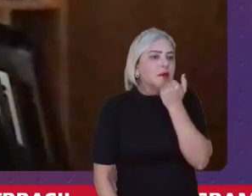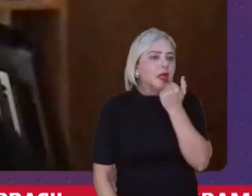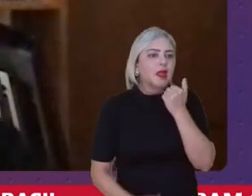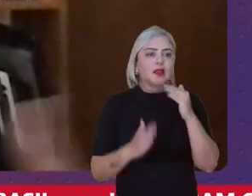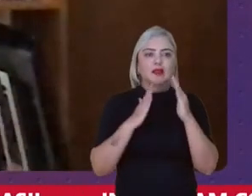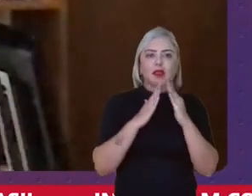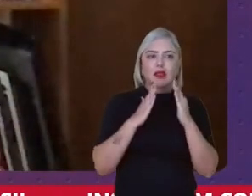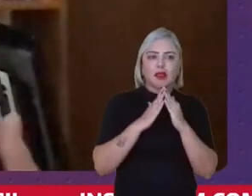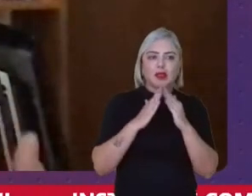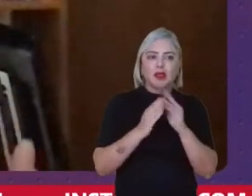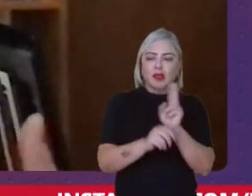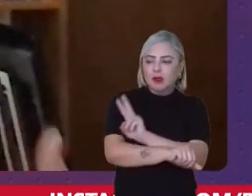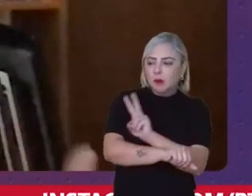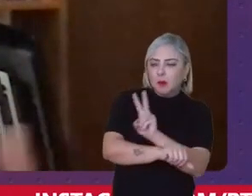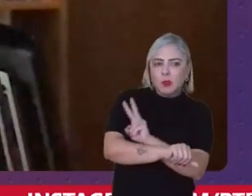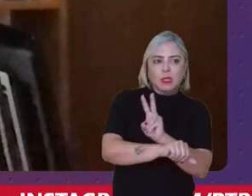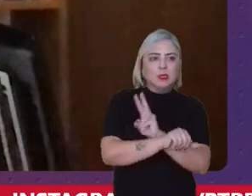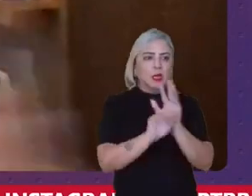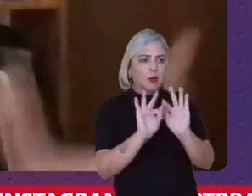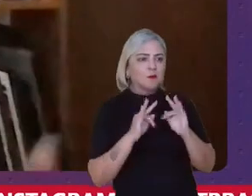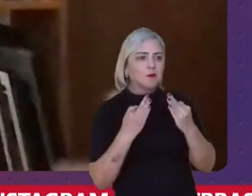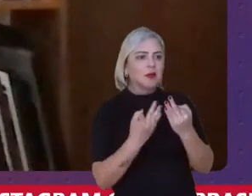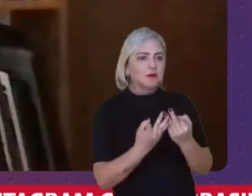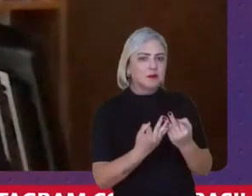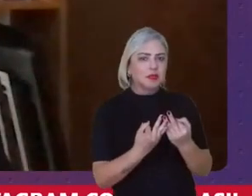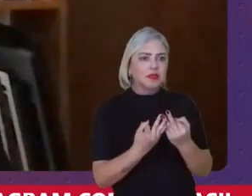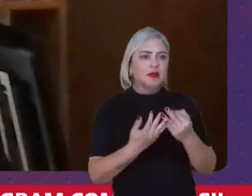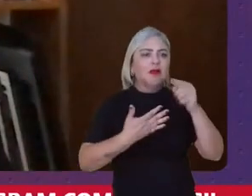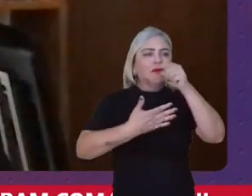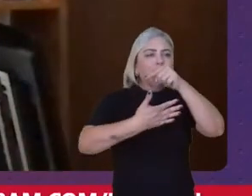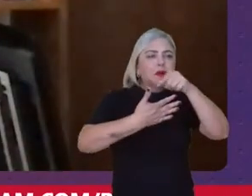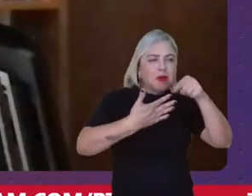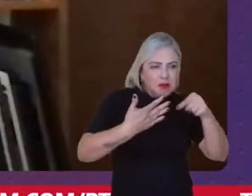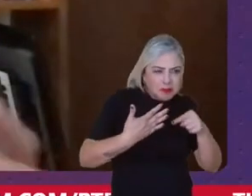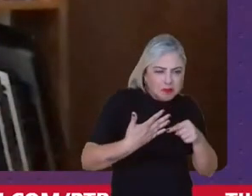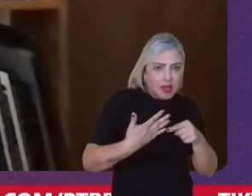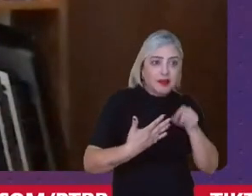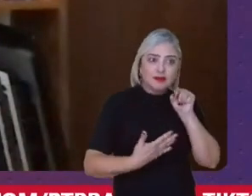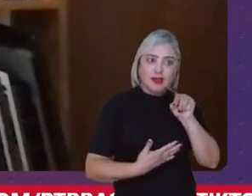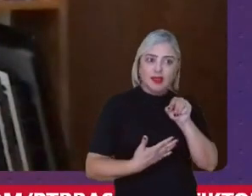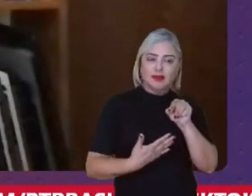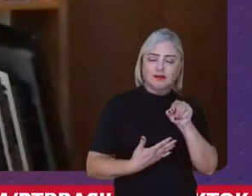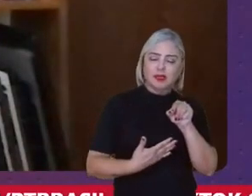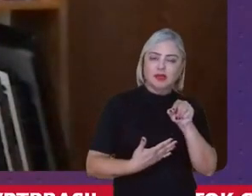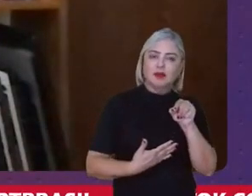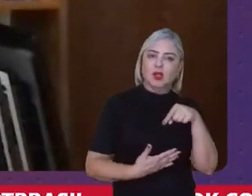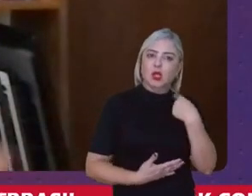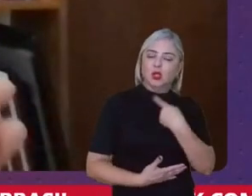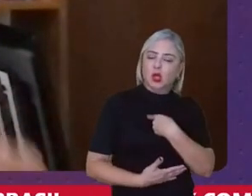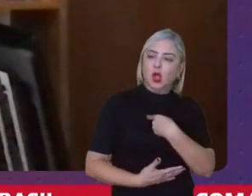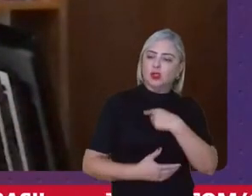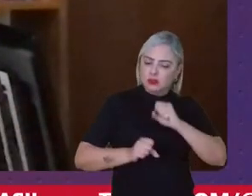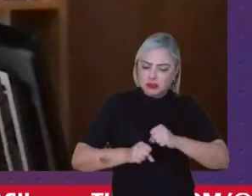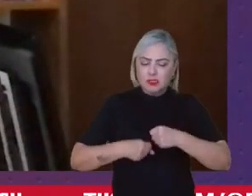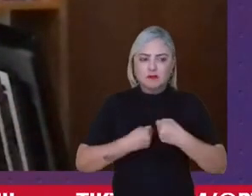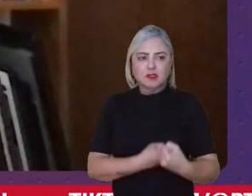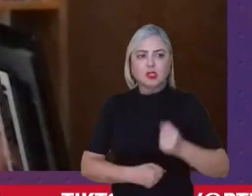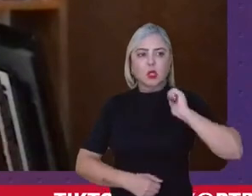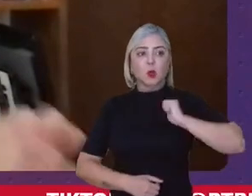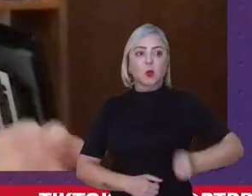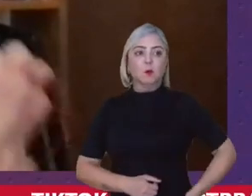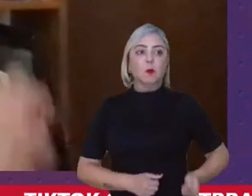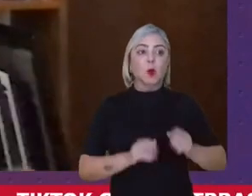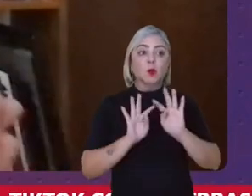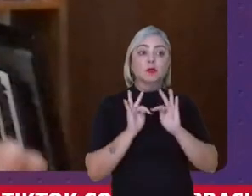casa, de proteger a sua família. Então, por um conjunto de motivos, na ocasião, a gente defendeu que o Bolsa